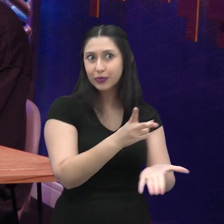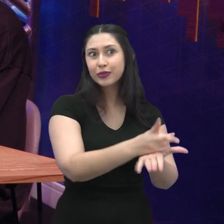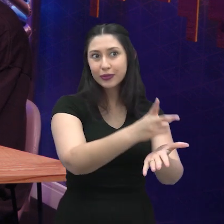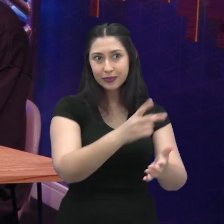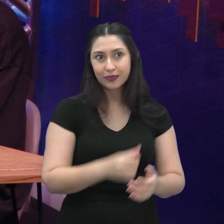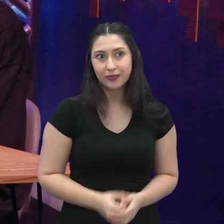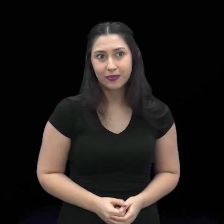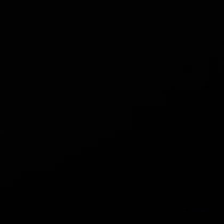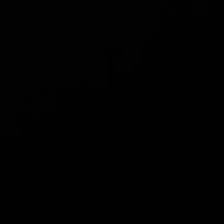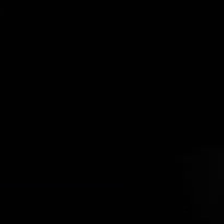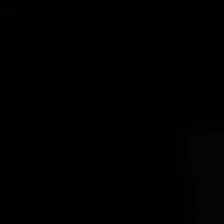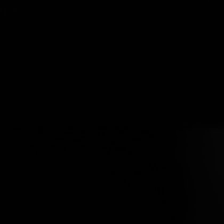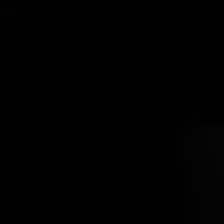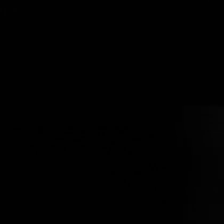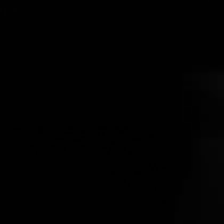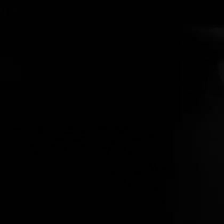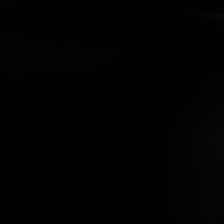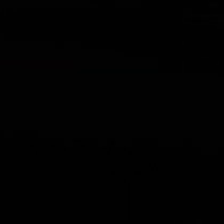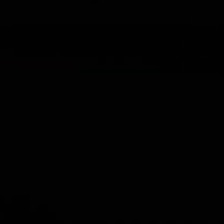esse assunto.